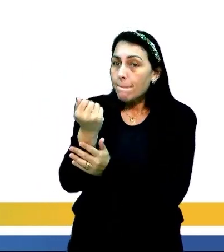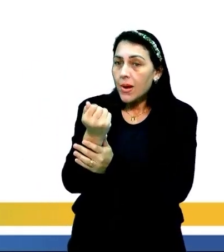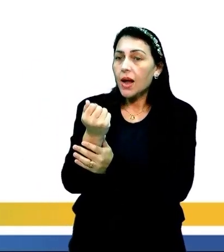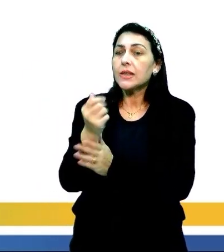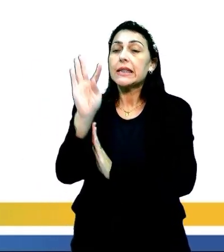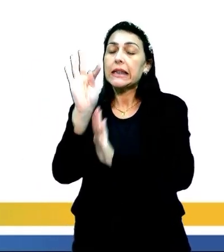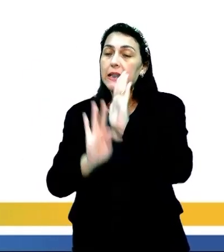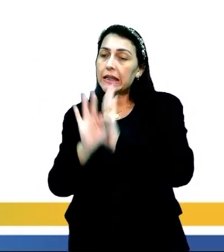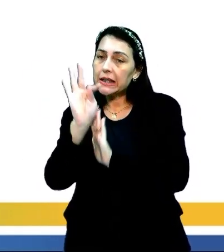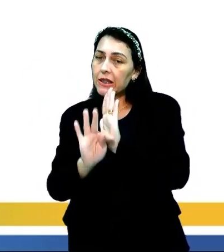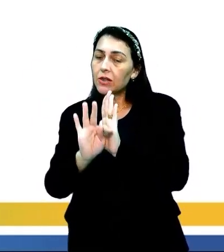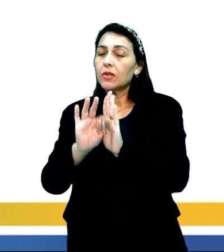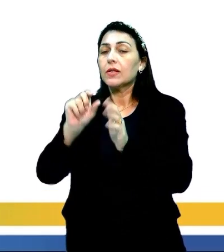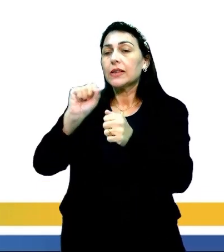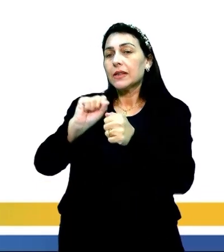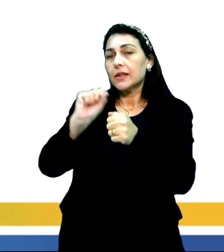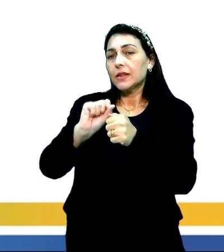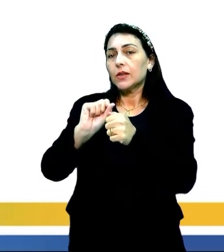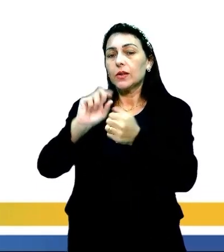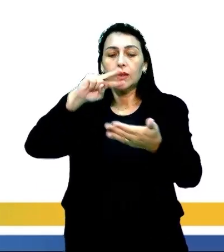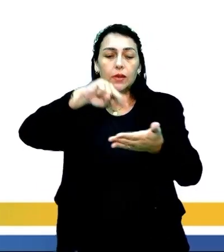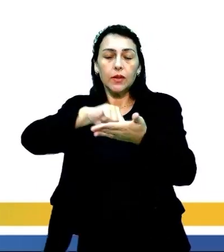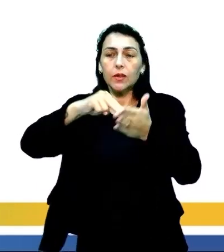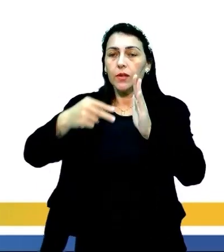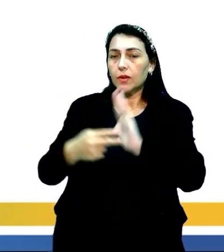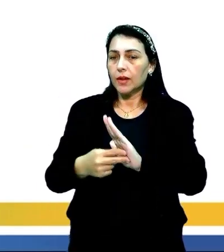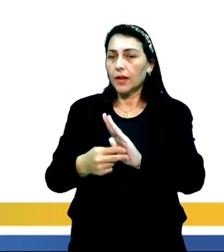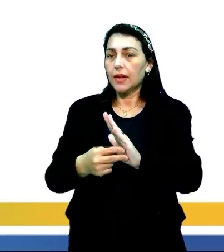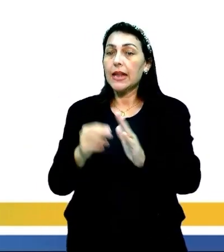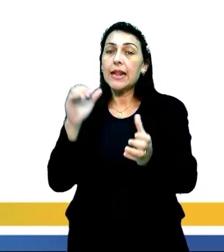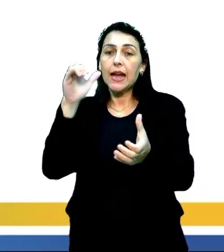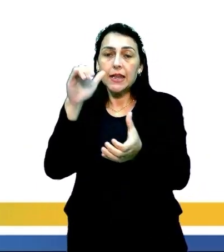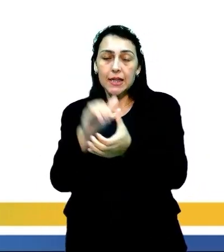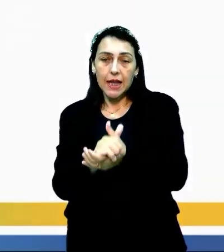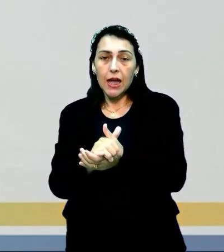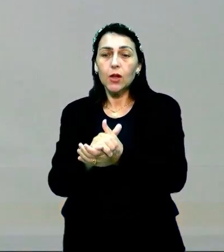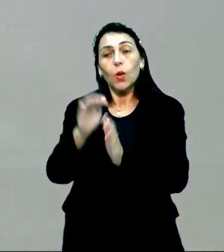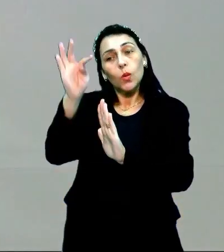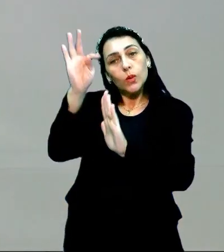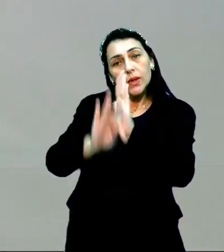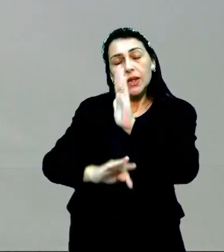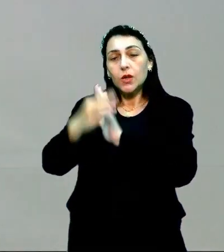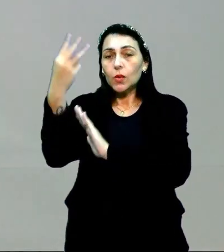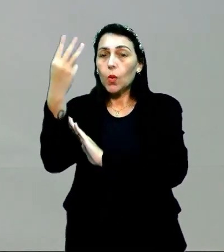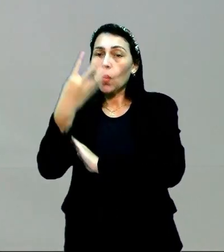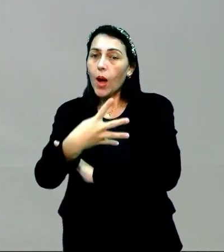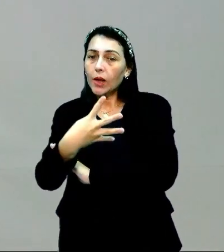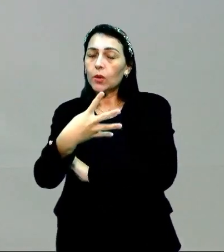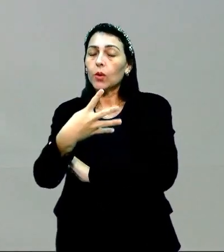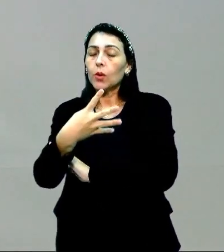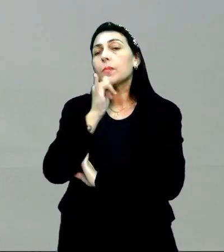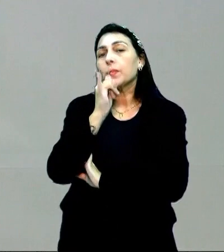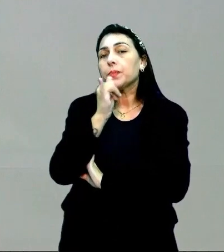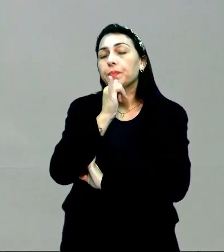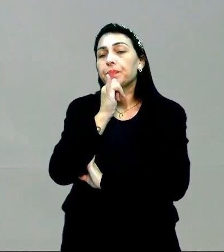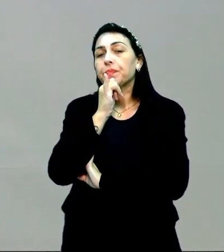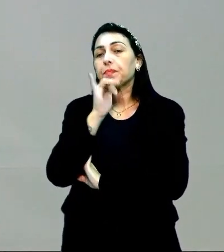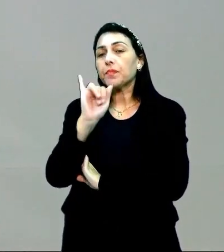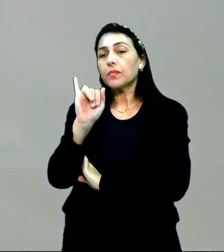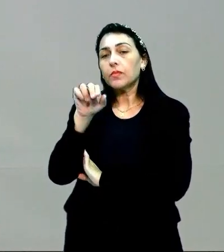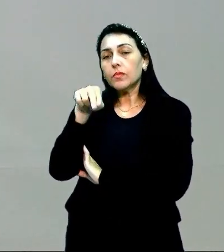sozinho, talvez ele não faça tanto sentido como ele casado com o texto 3, o texto 4. Por exemplo,